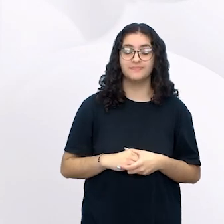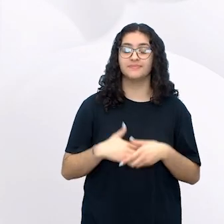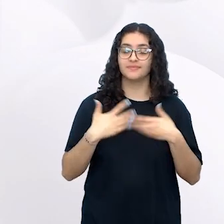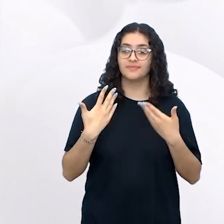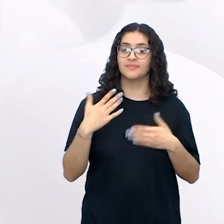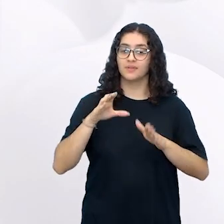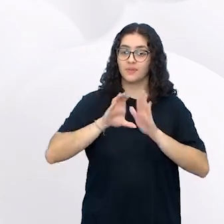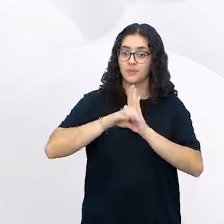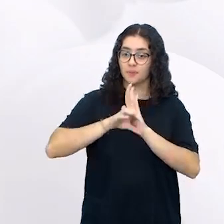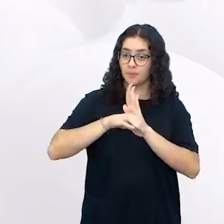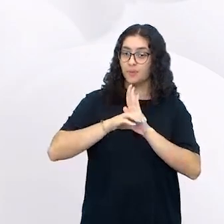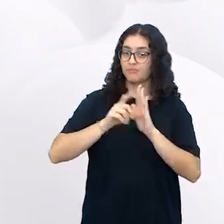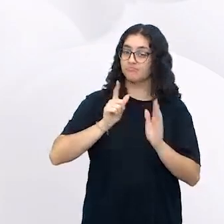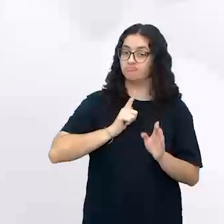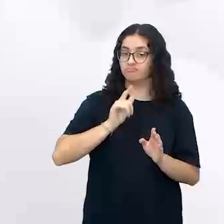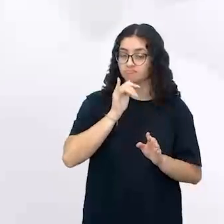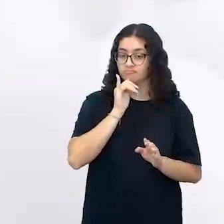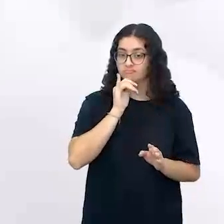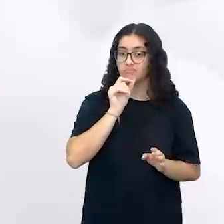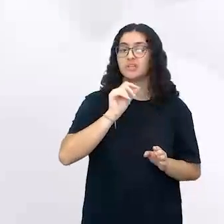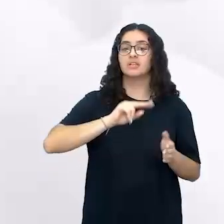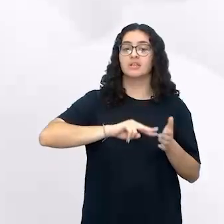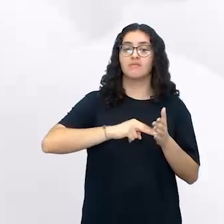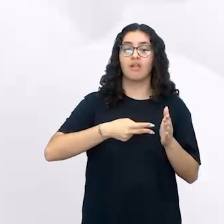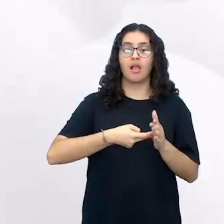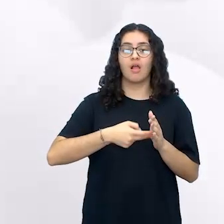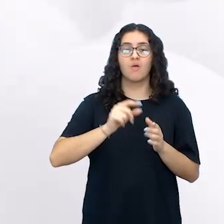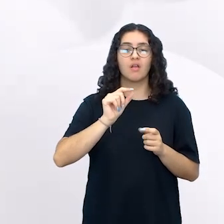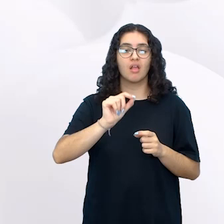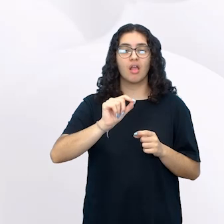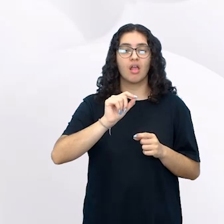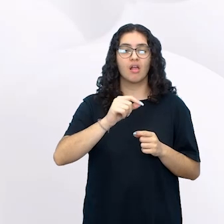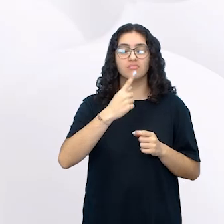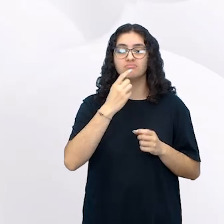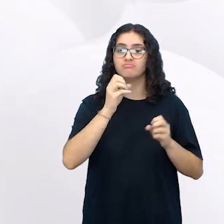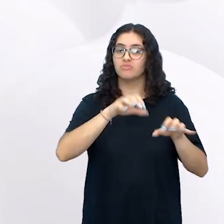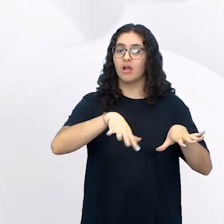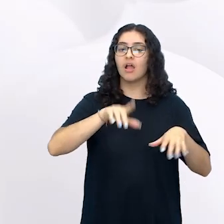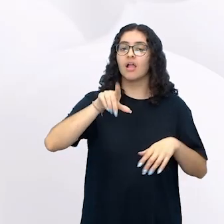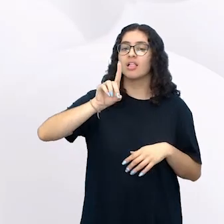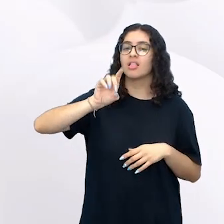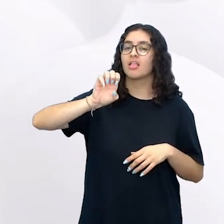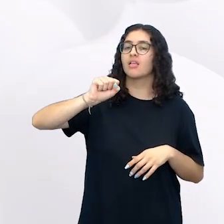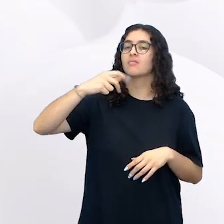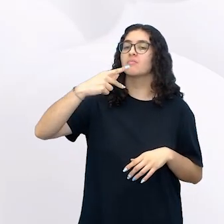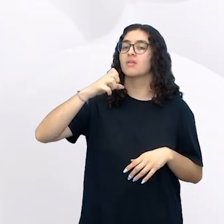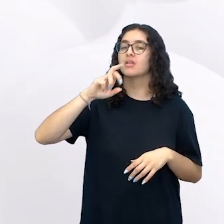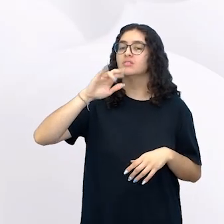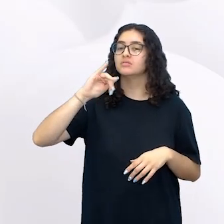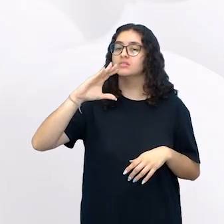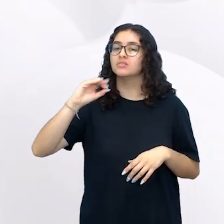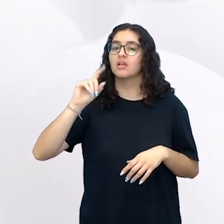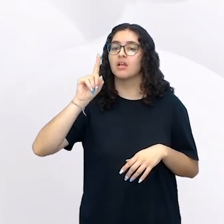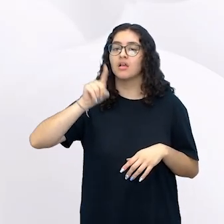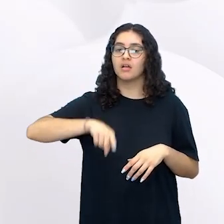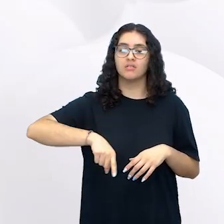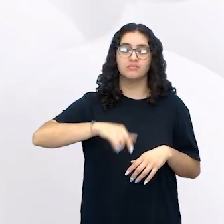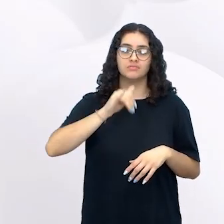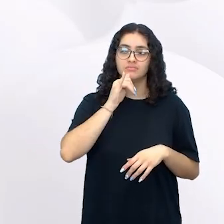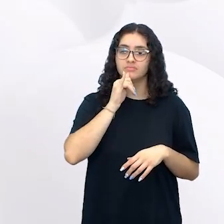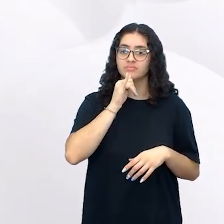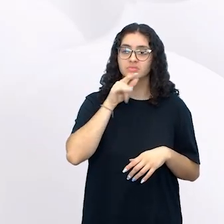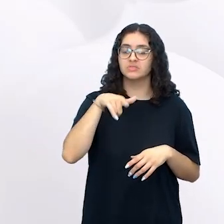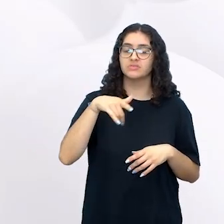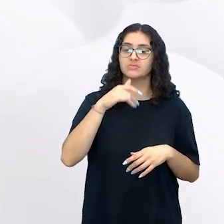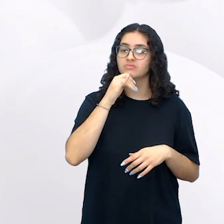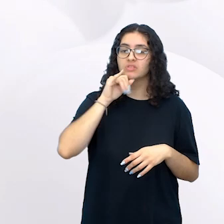alguns dos conceitos que a gente tem, né? Primeiro, o significado do desperdício, né? Que é um substantivo masculino e tal, que é a ação ou efeito de